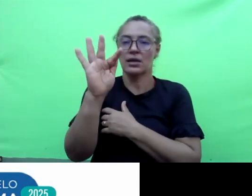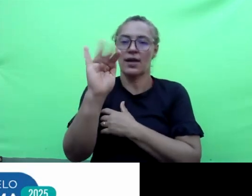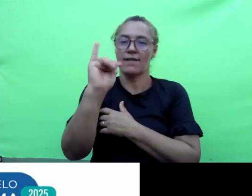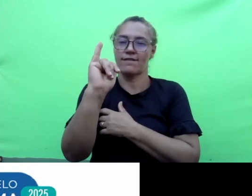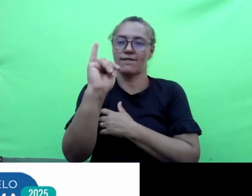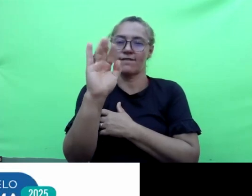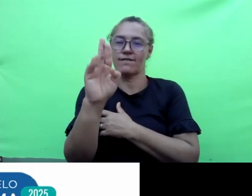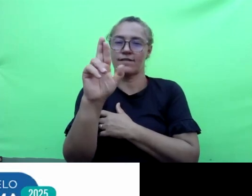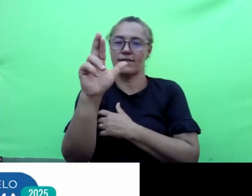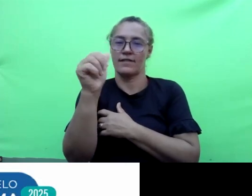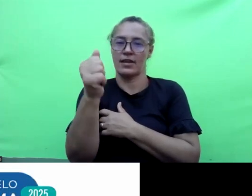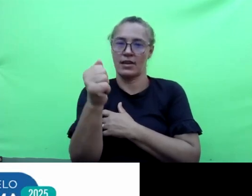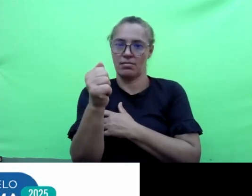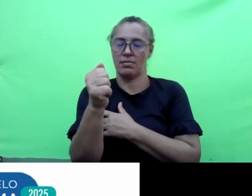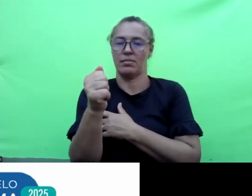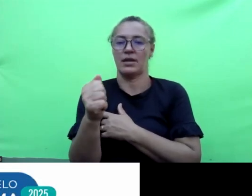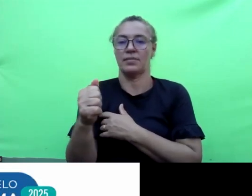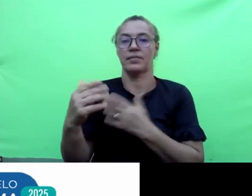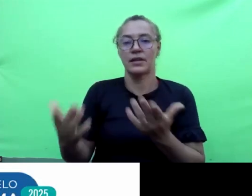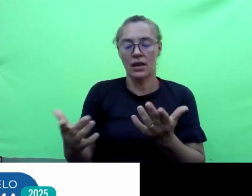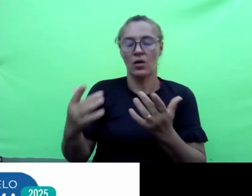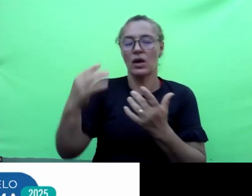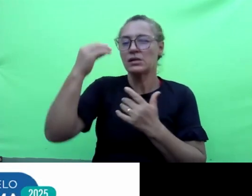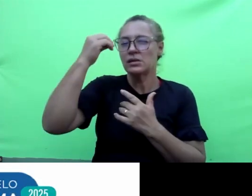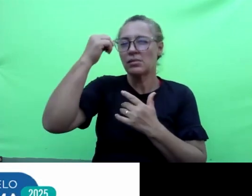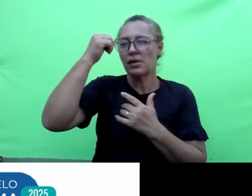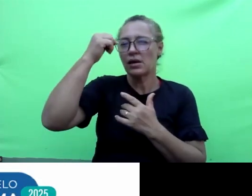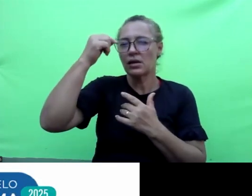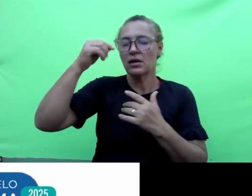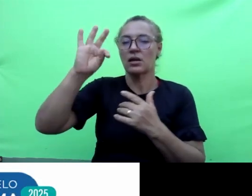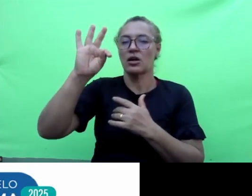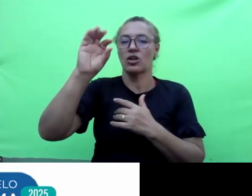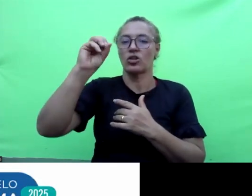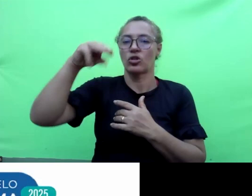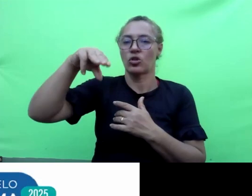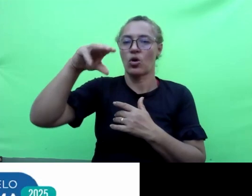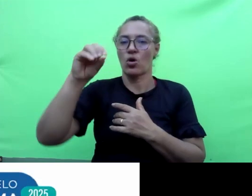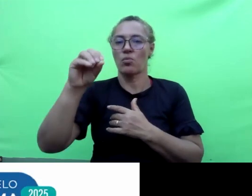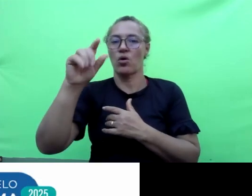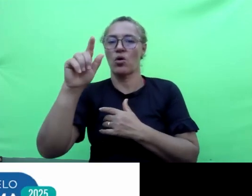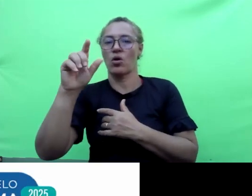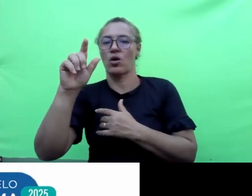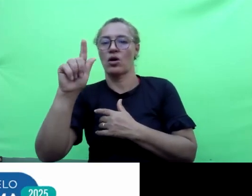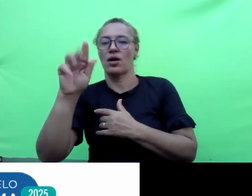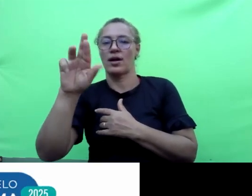né? E esse aparelho que eu comentei com vocês, a tomografia de coerência óptica, ele é um aparelho muito preciso que consegue fazer